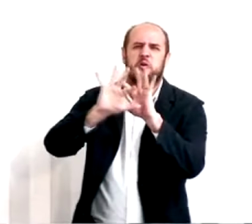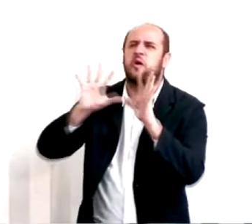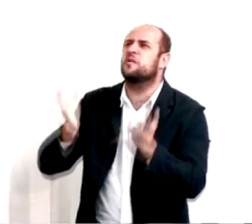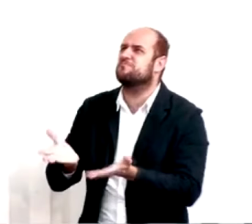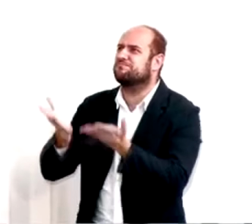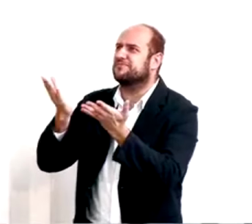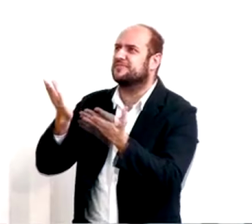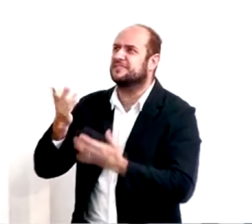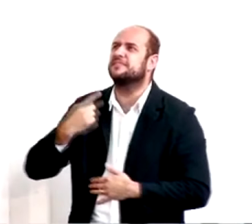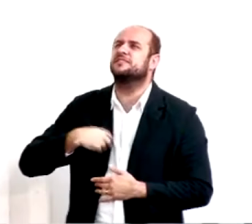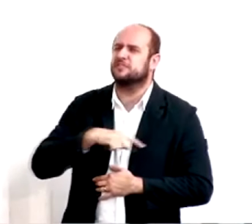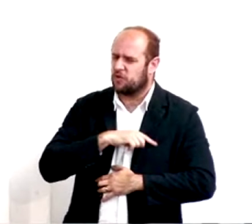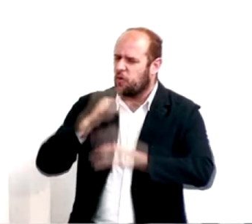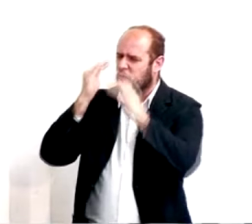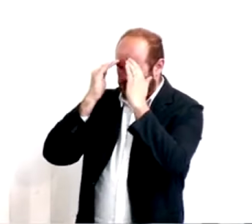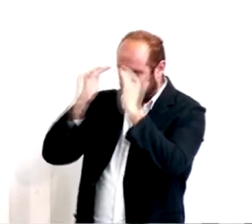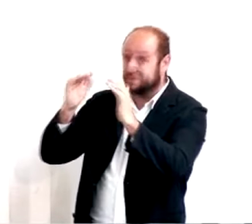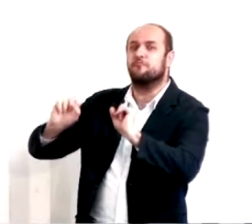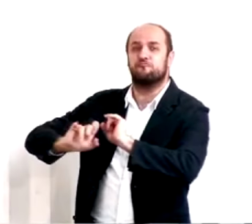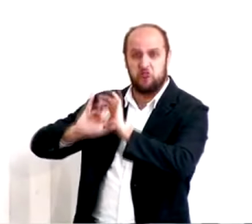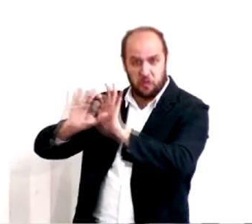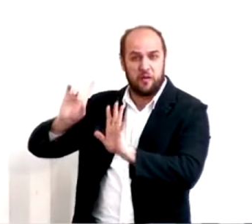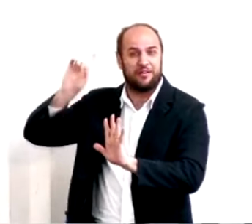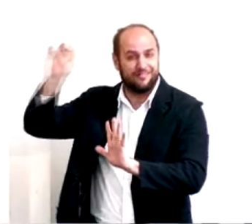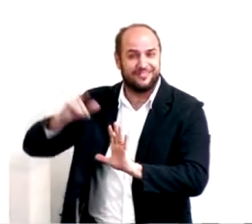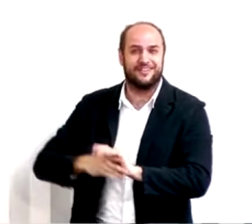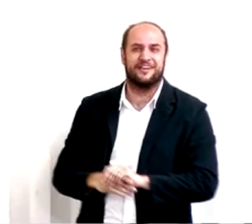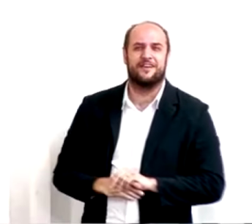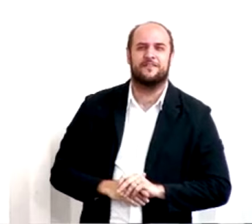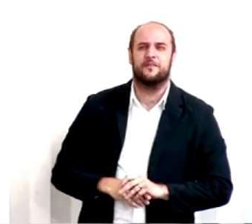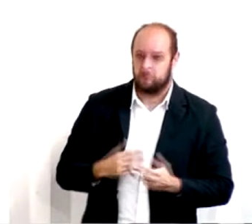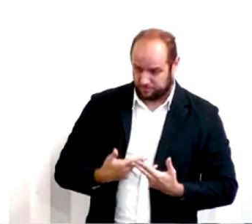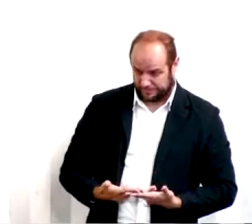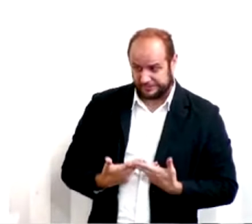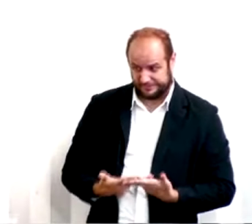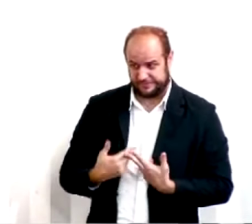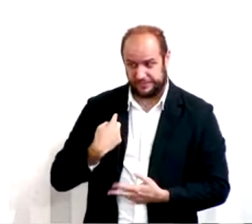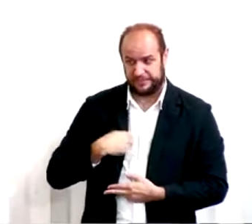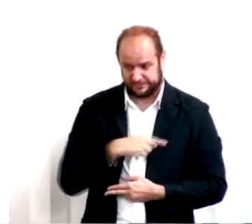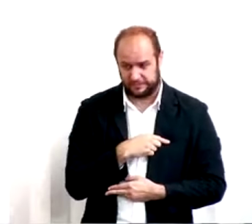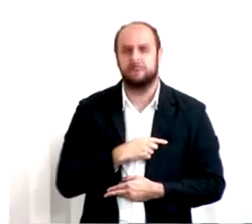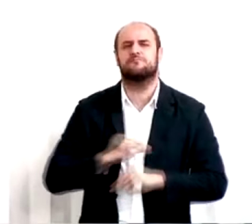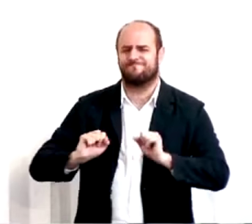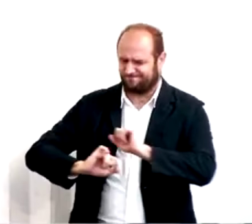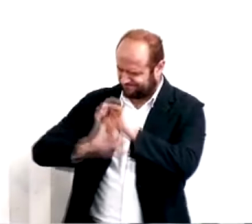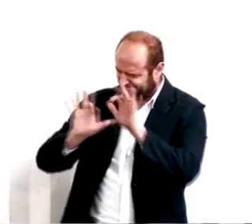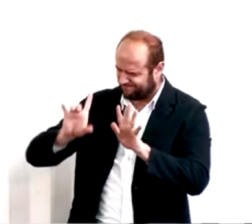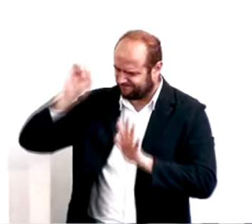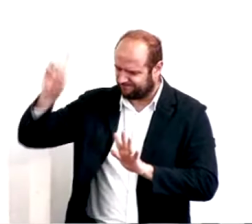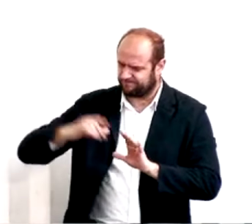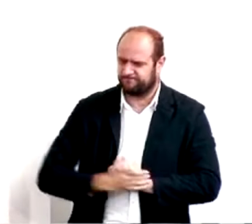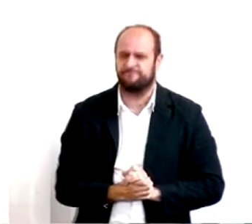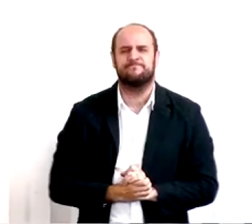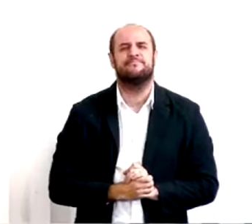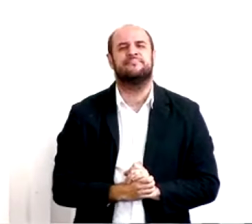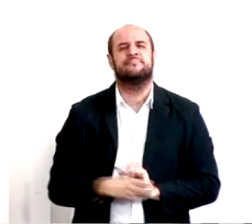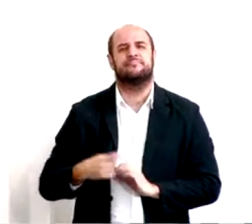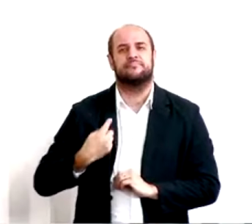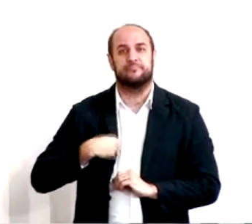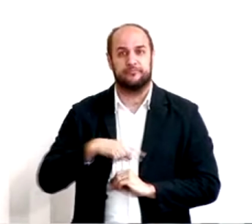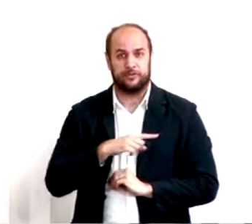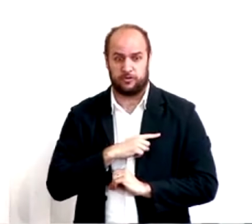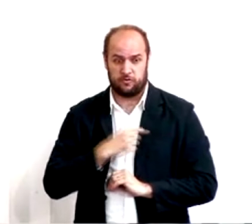quando somos obedientes a Deus a glória dele quando estamos a paciência que ele quer que tenhamos a glória dele quando